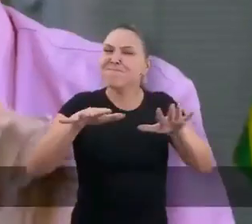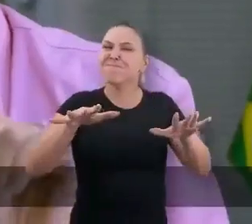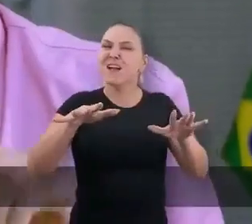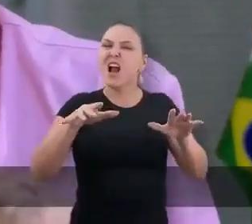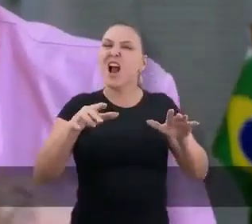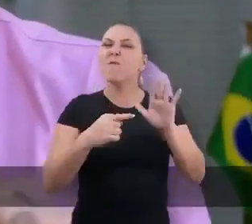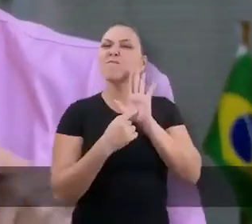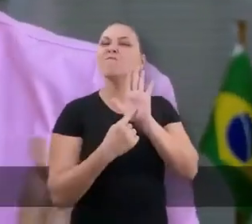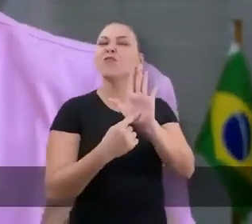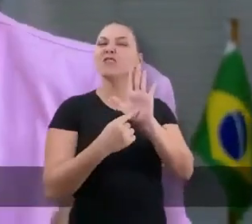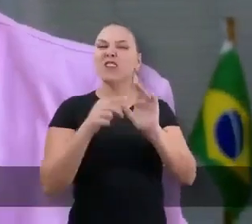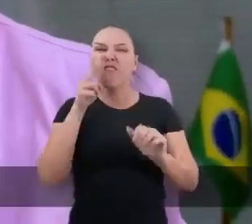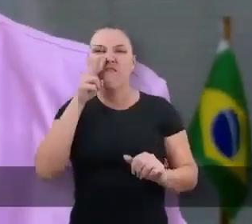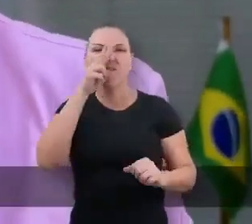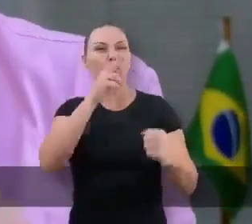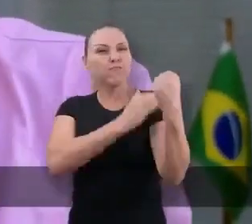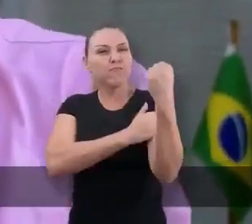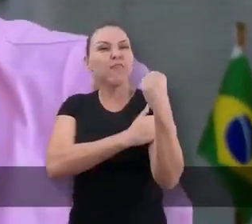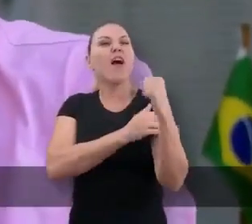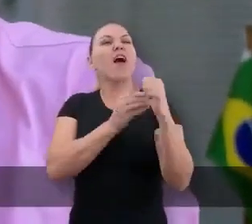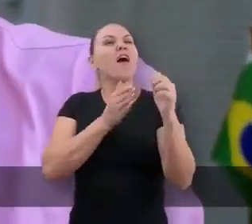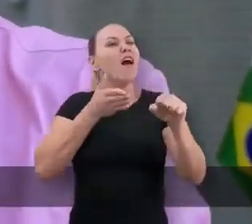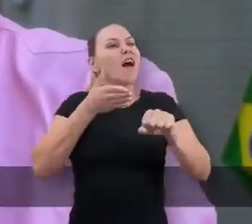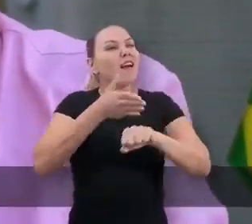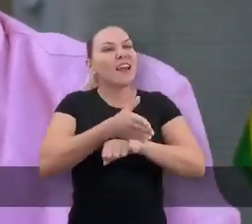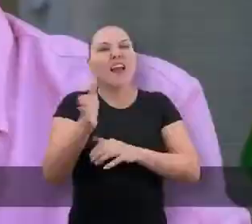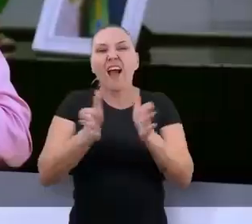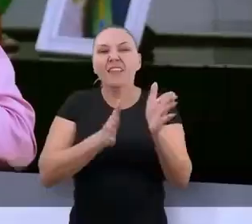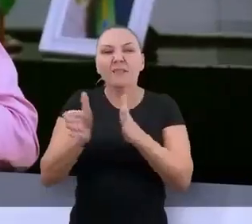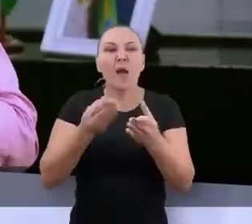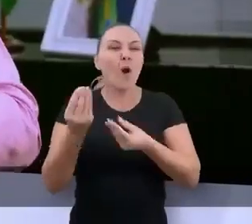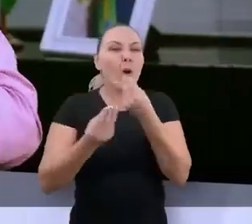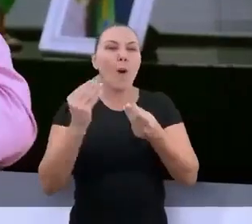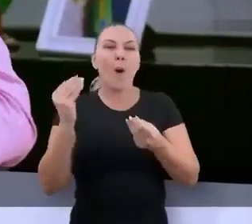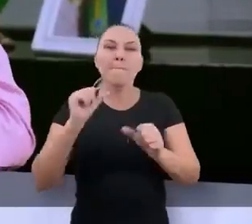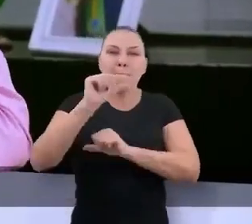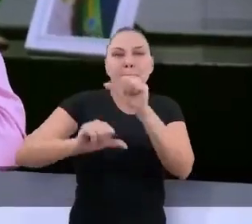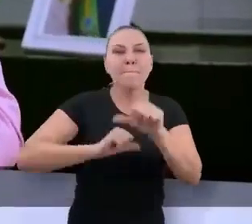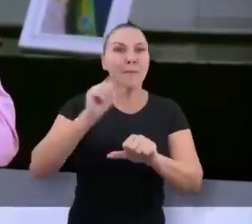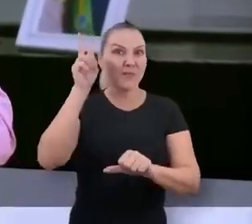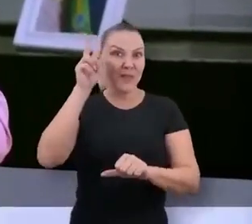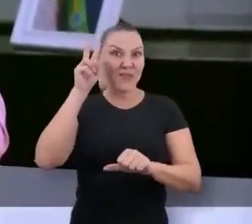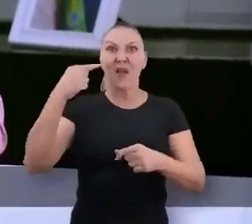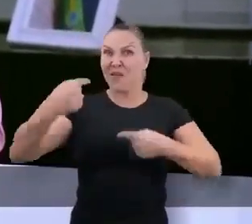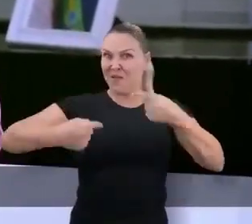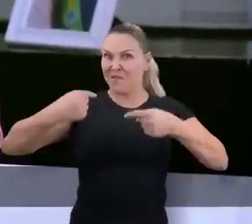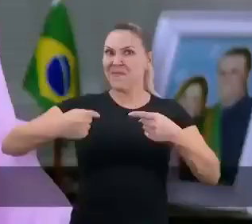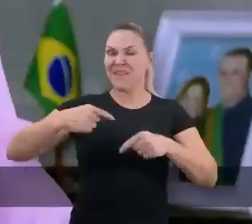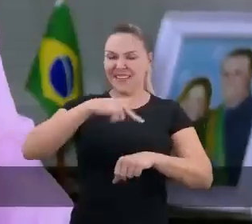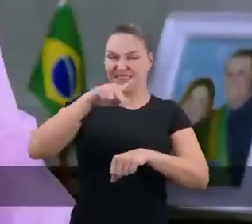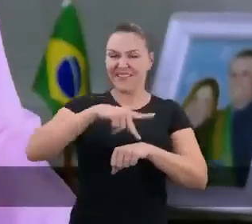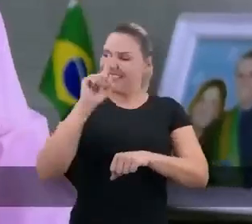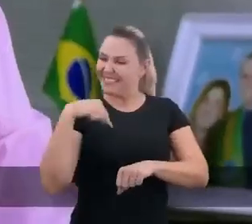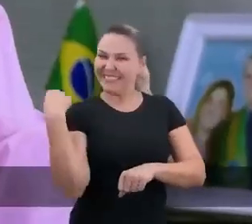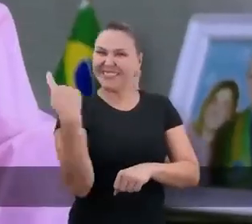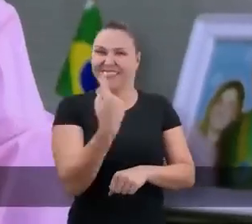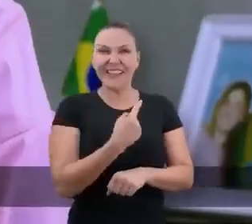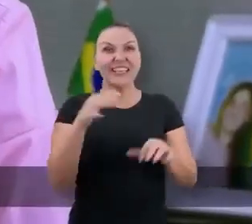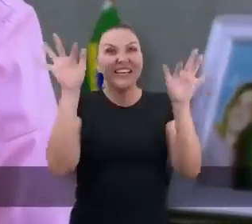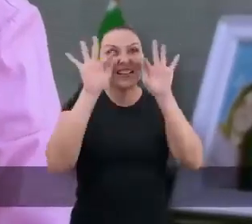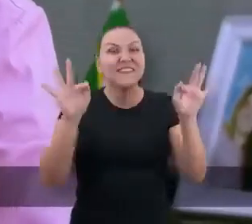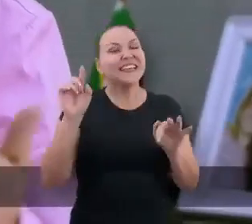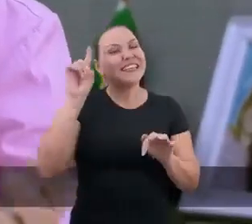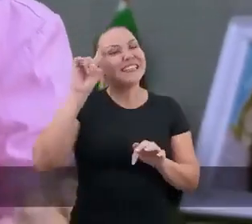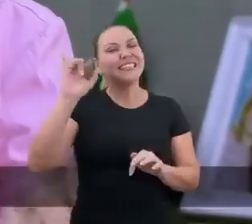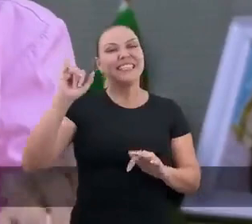e mostrar que a força e a sensibilidade muda a história política do nosso país. Desejo